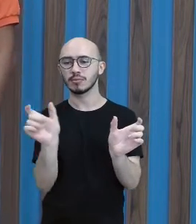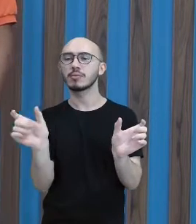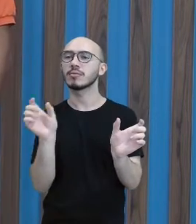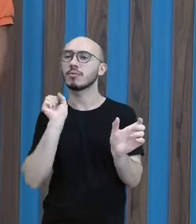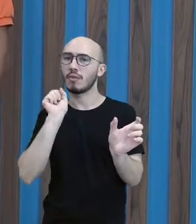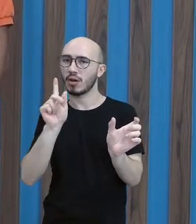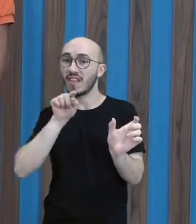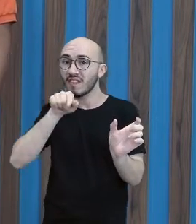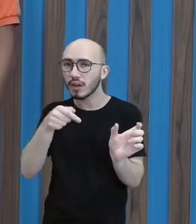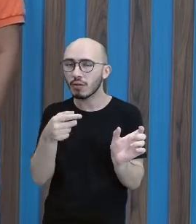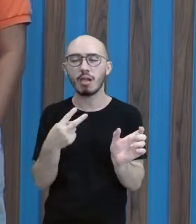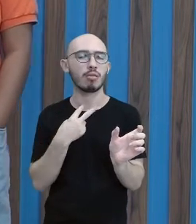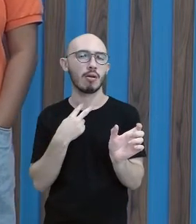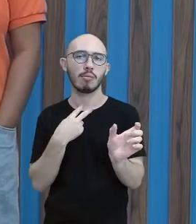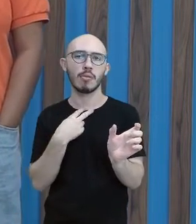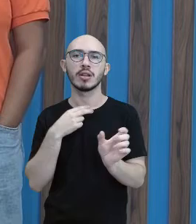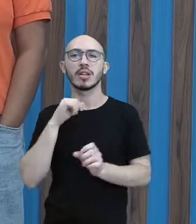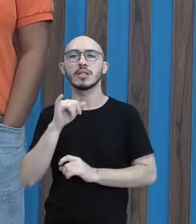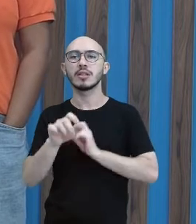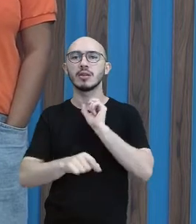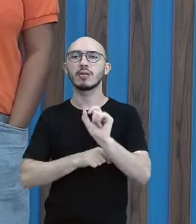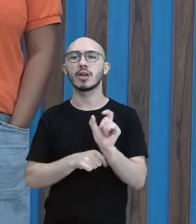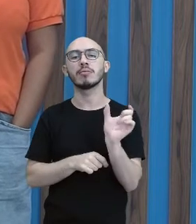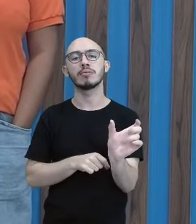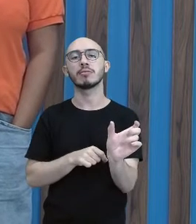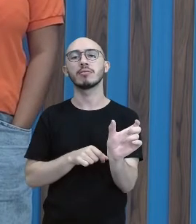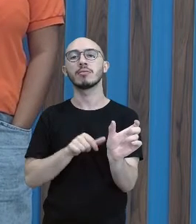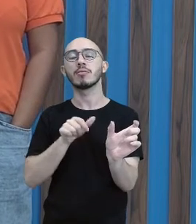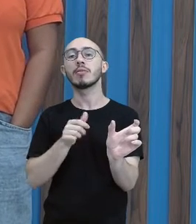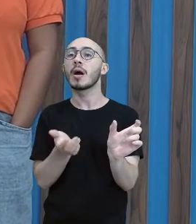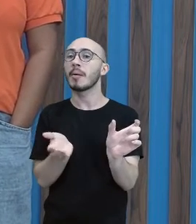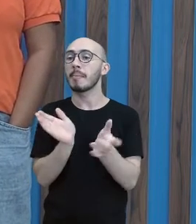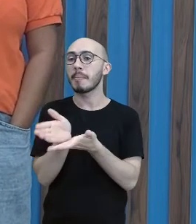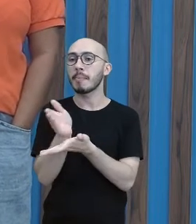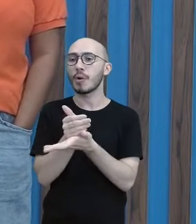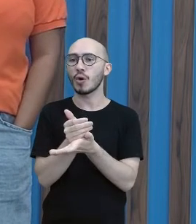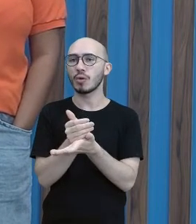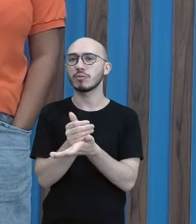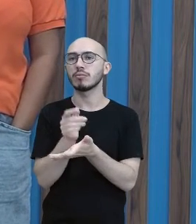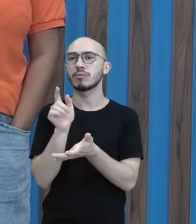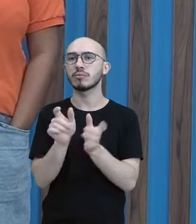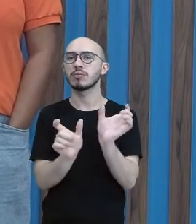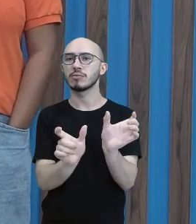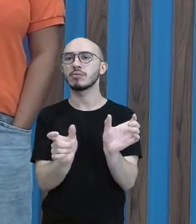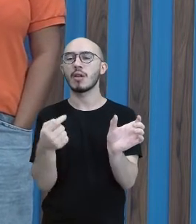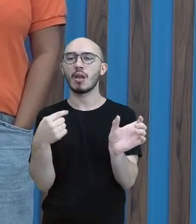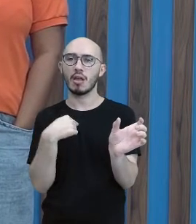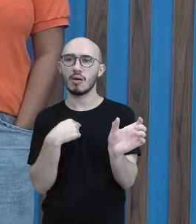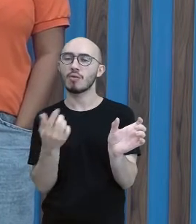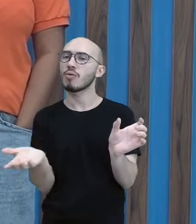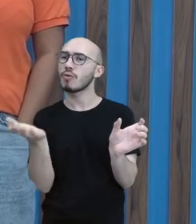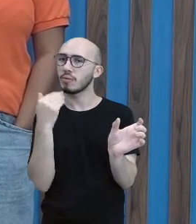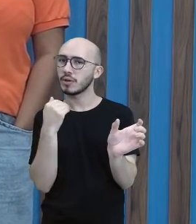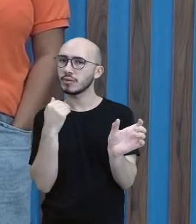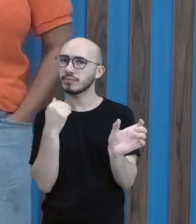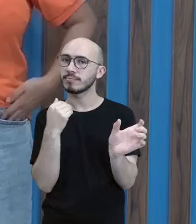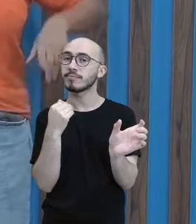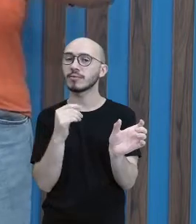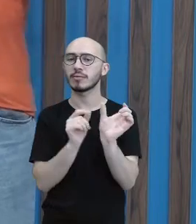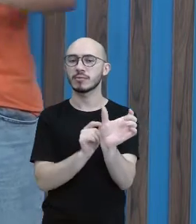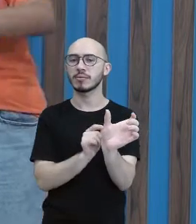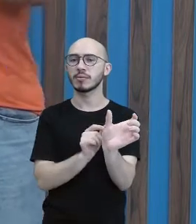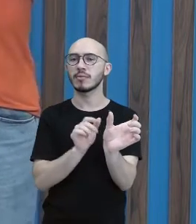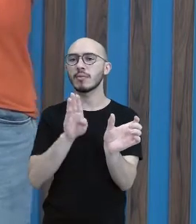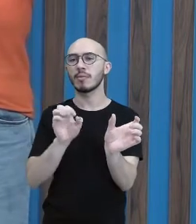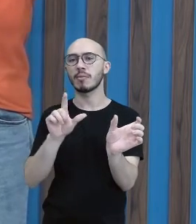do complemento. Mas se eu digo o bolo, eu como, né? Tipo, o bolo eu comi. Então, o bolo, vírgula, eu comi, porque eu